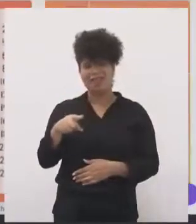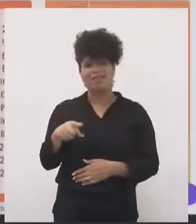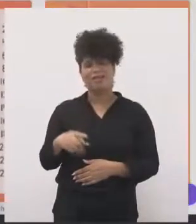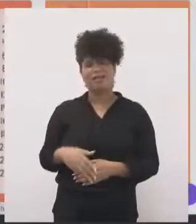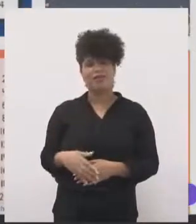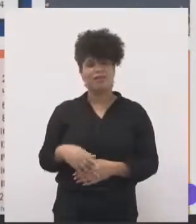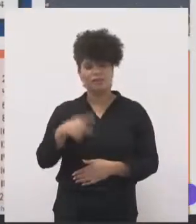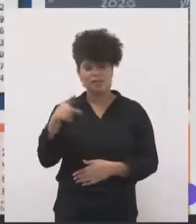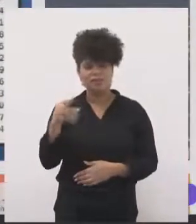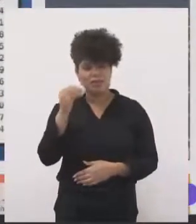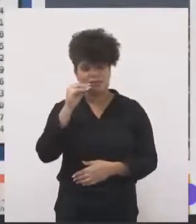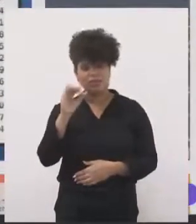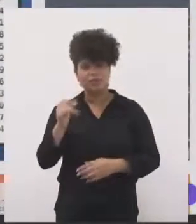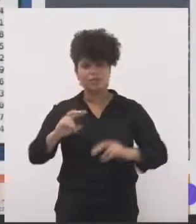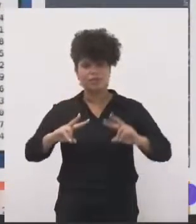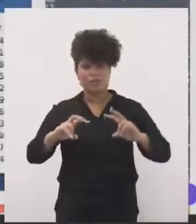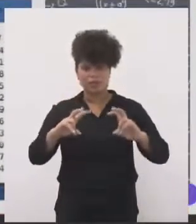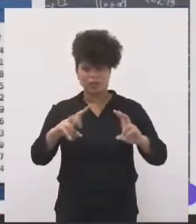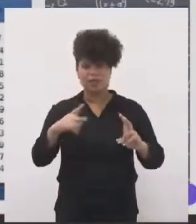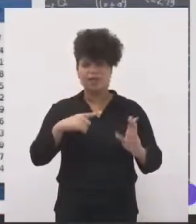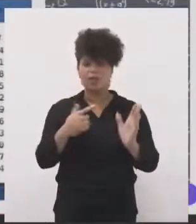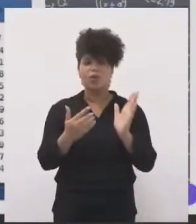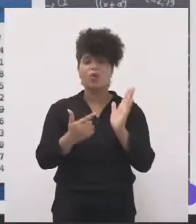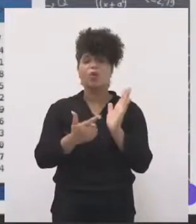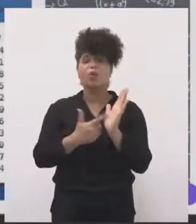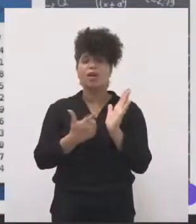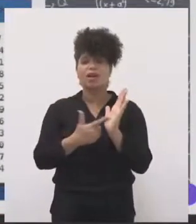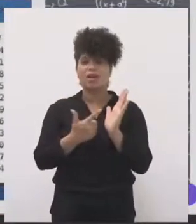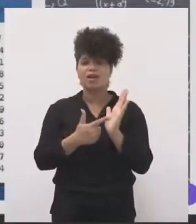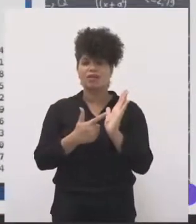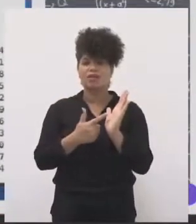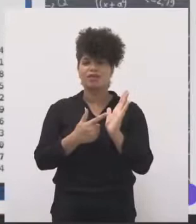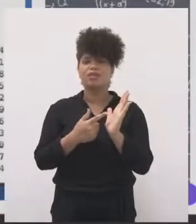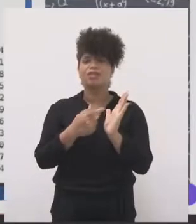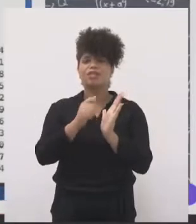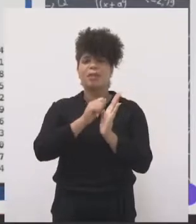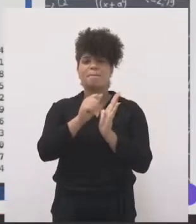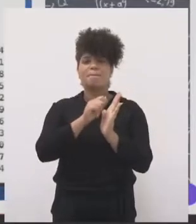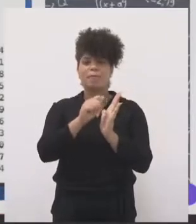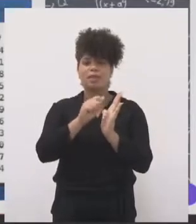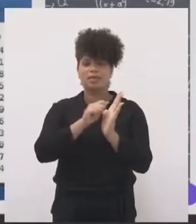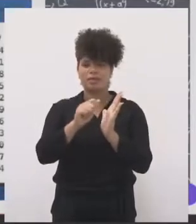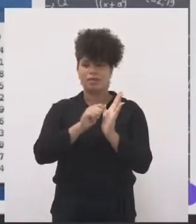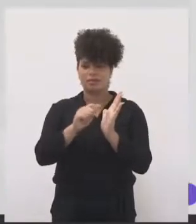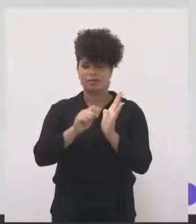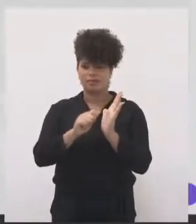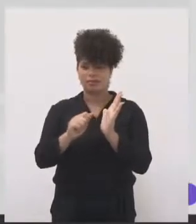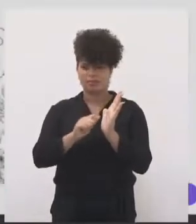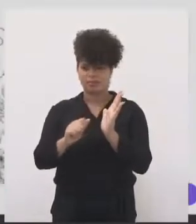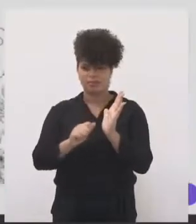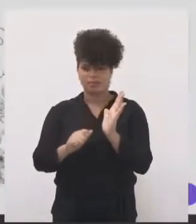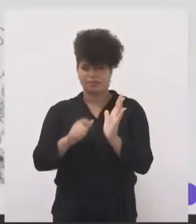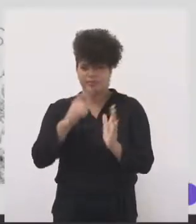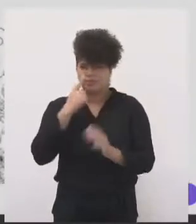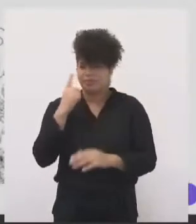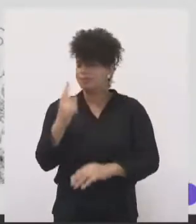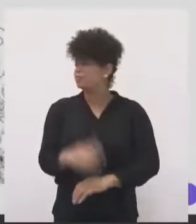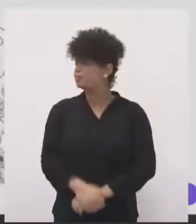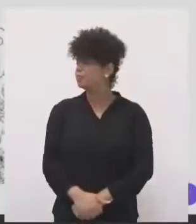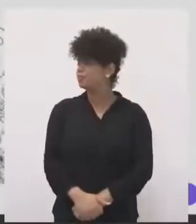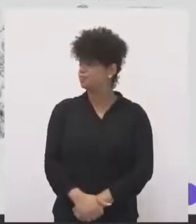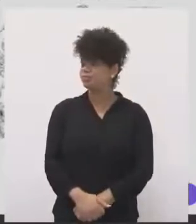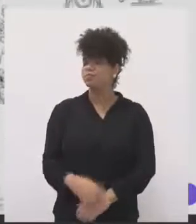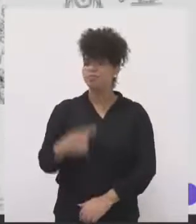vocês é o livrinho de colorir, tá? Lá os de colorir, eu criei um livrinho usando um